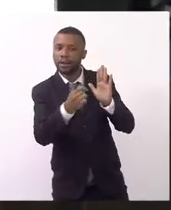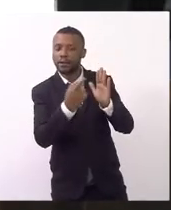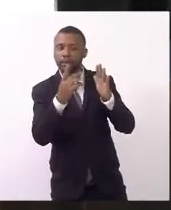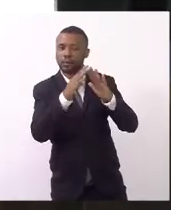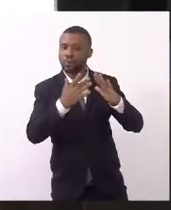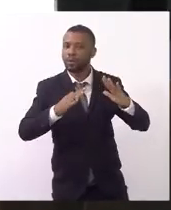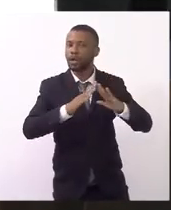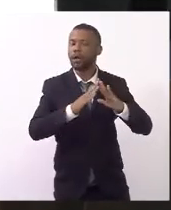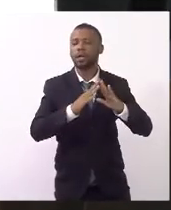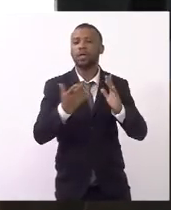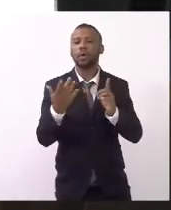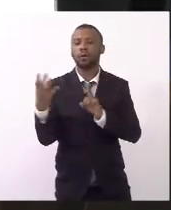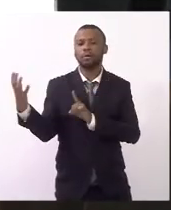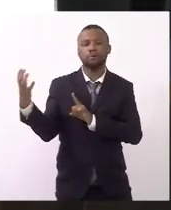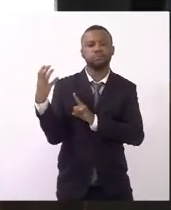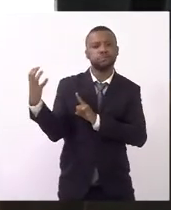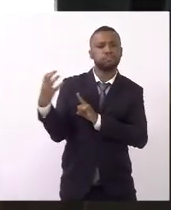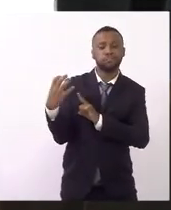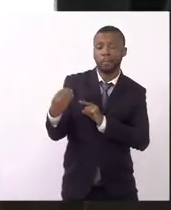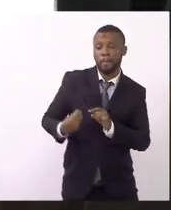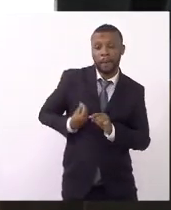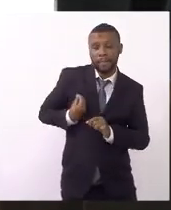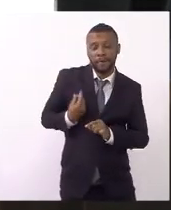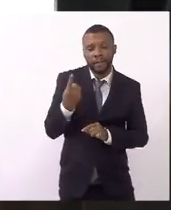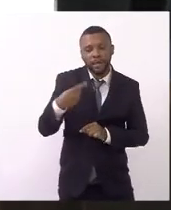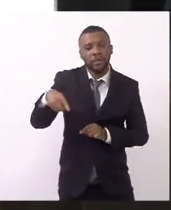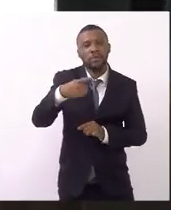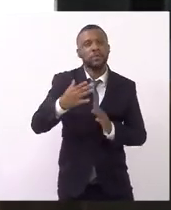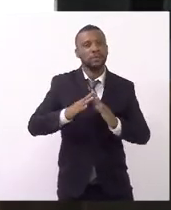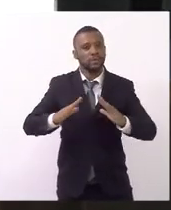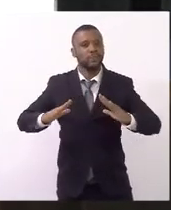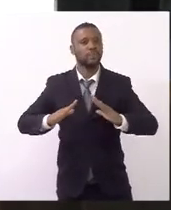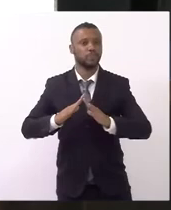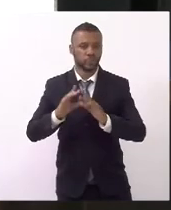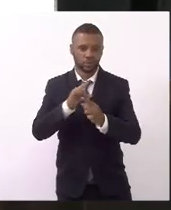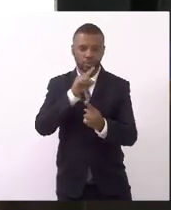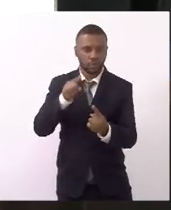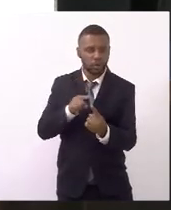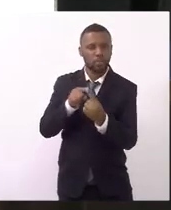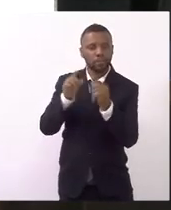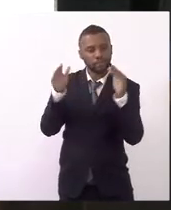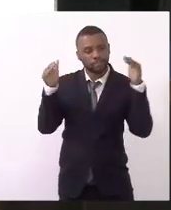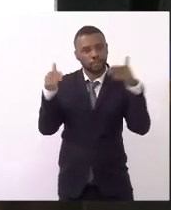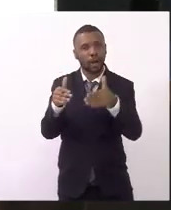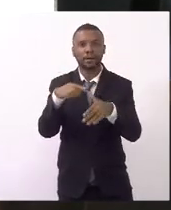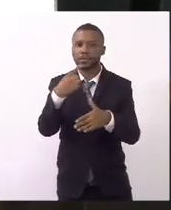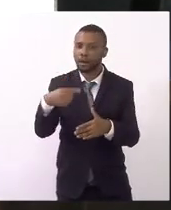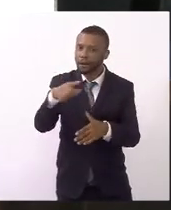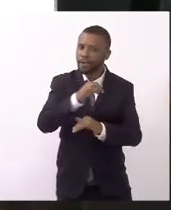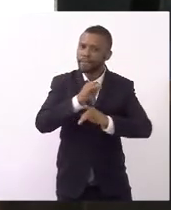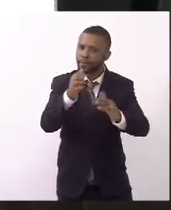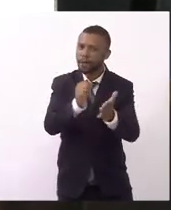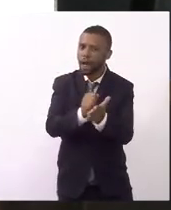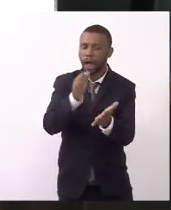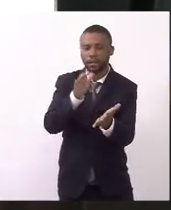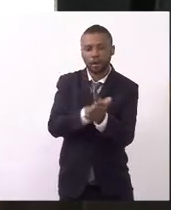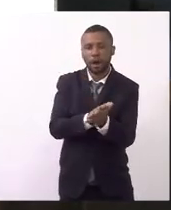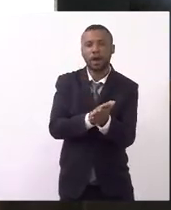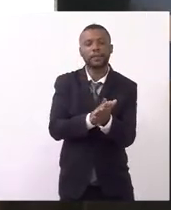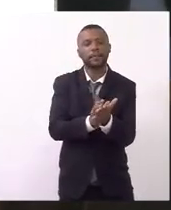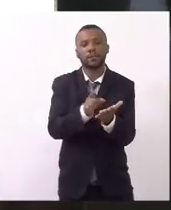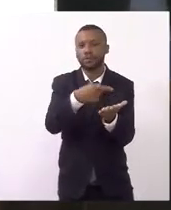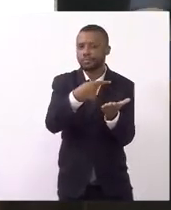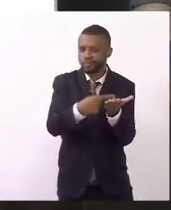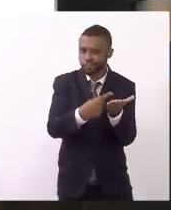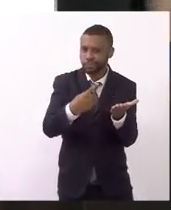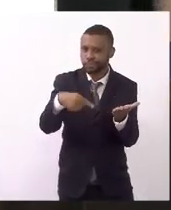Patos para a vida do povo de terreiro nesse sentido então anota aí na agenda de vocês o